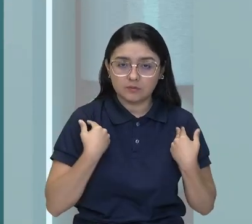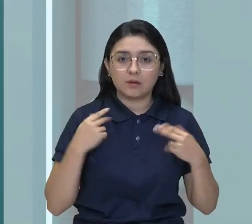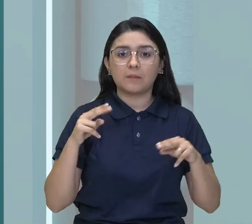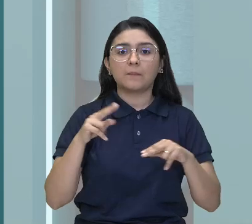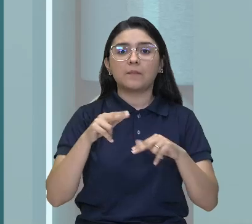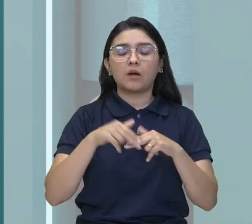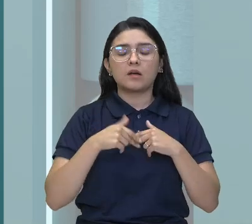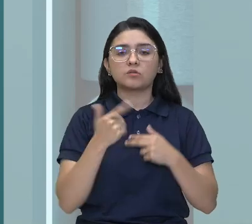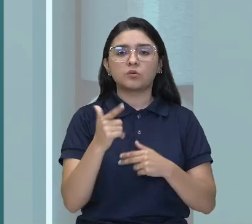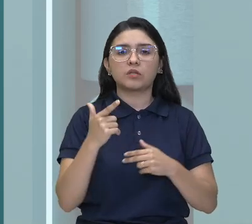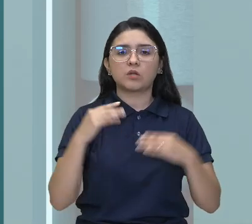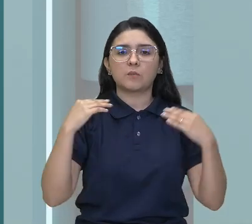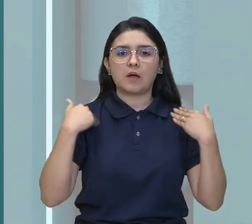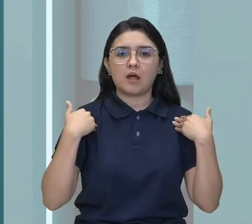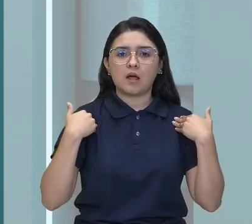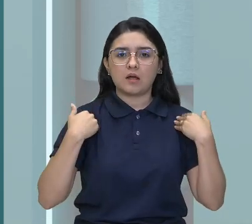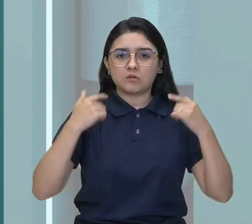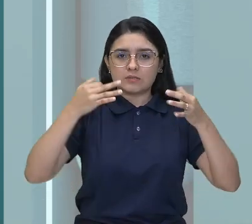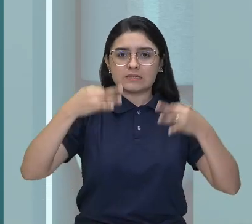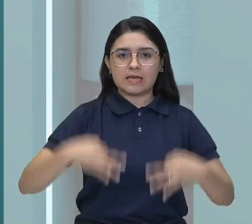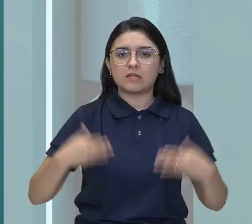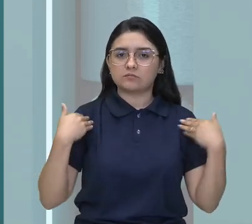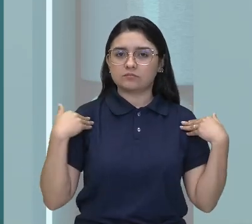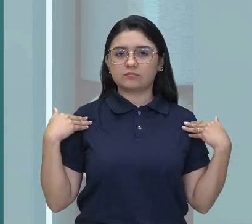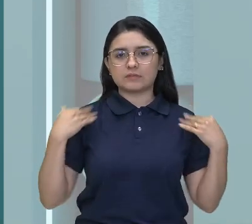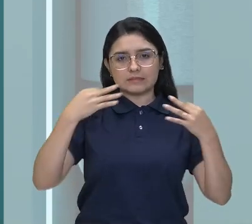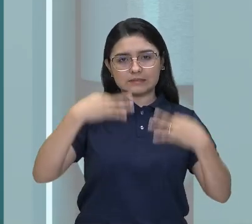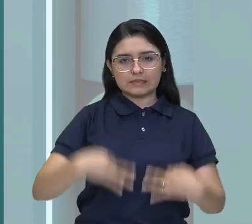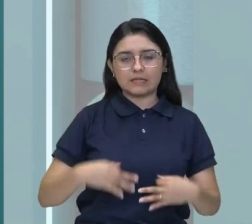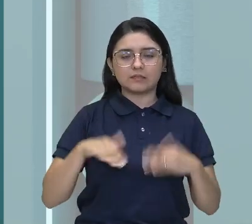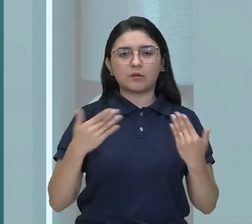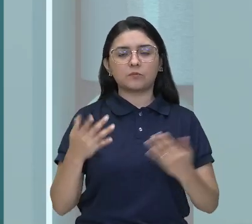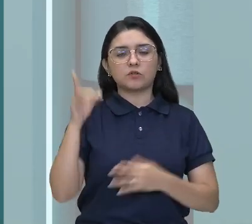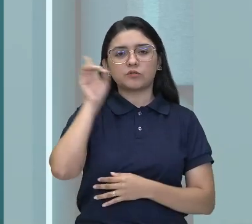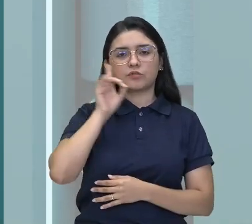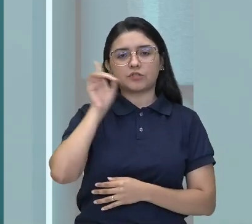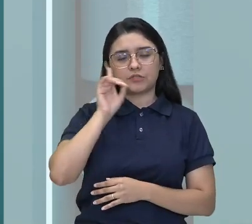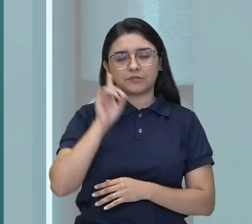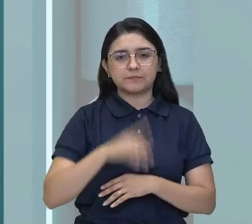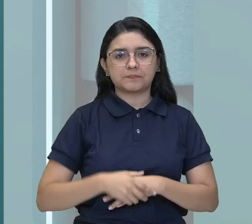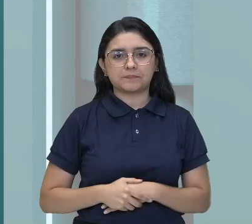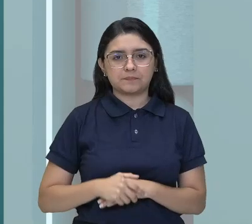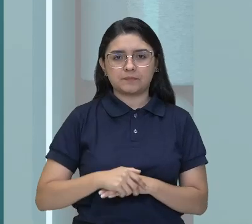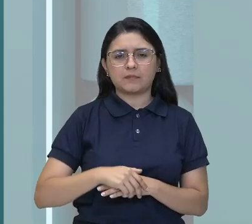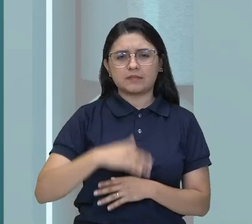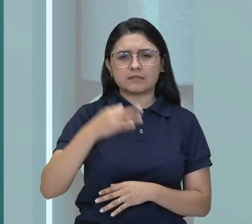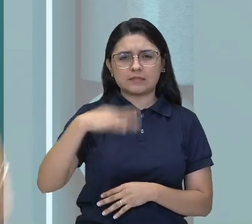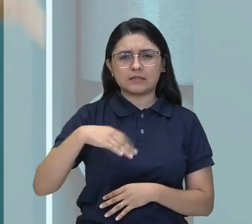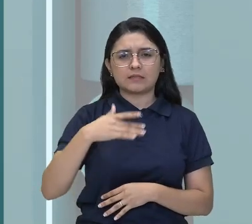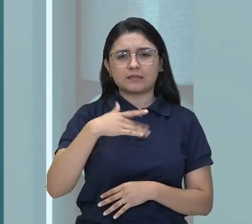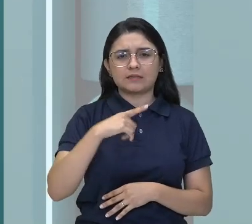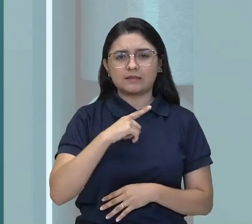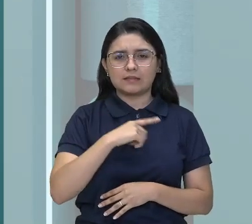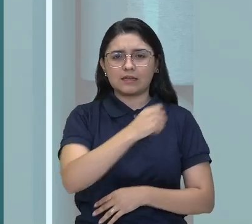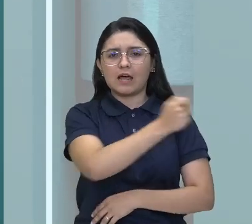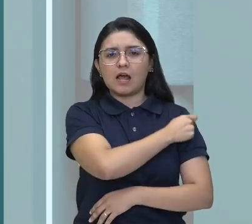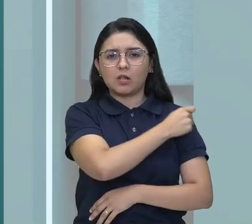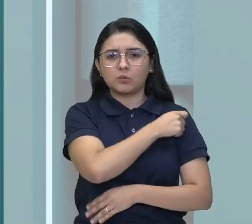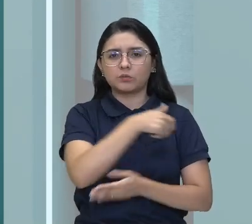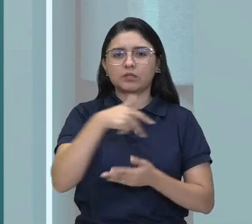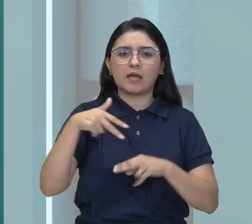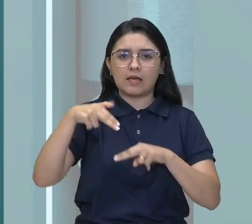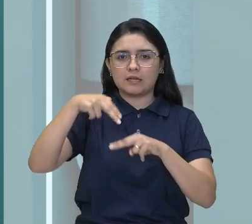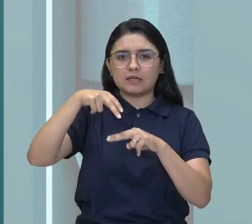uma postura, não exercitou. Então isso aí é para o nosso dia a dia. Eu tenho certeza que aí na sala de aula tem um monte de gente deitado na